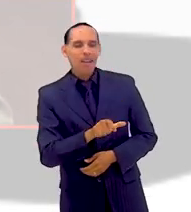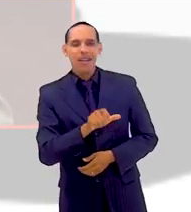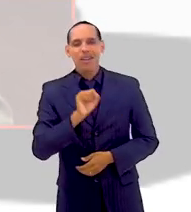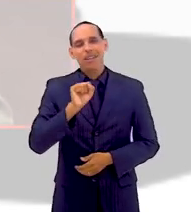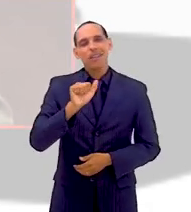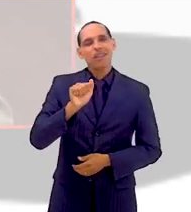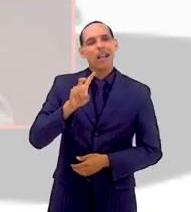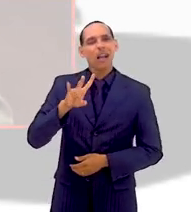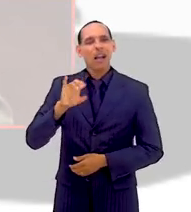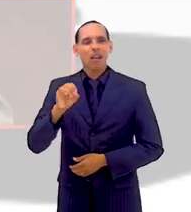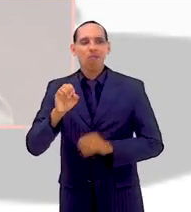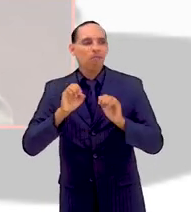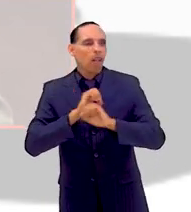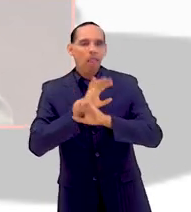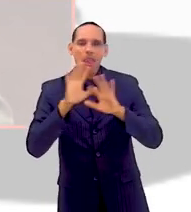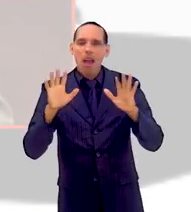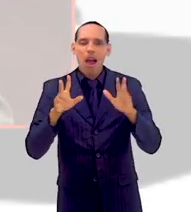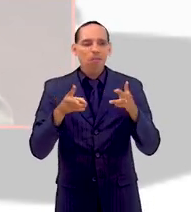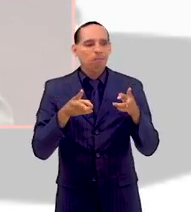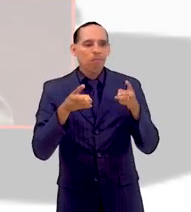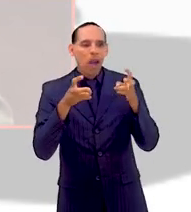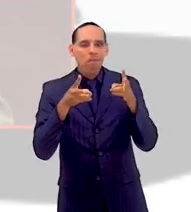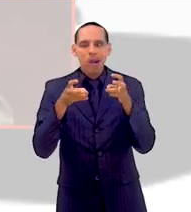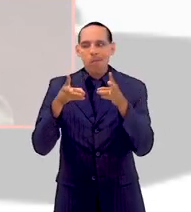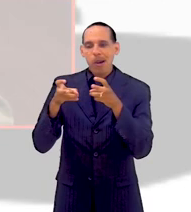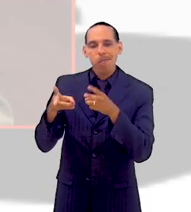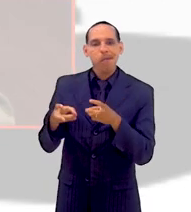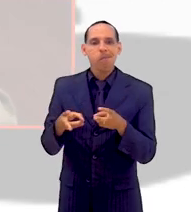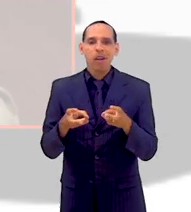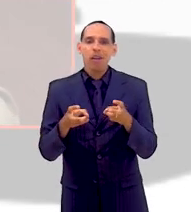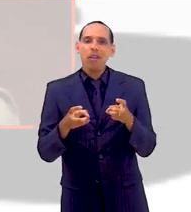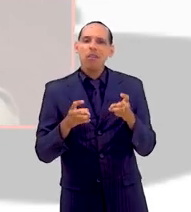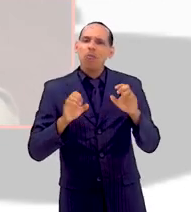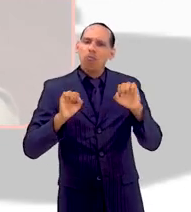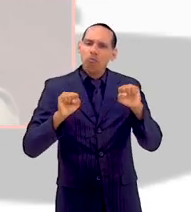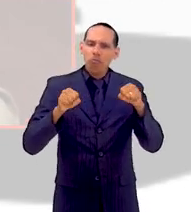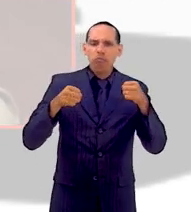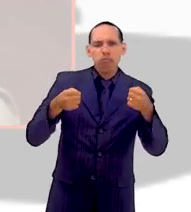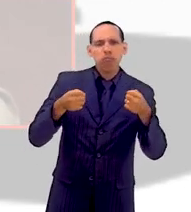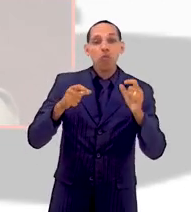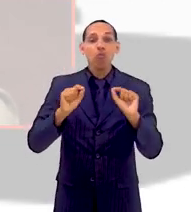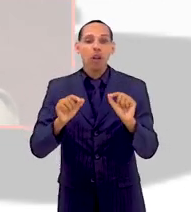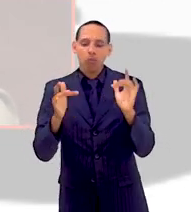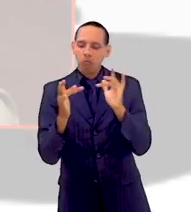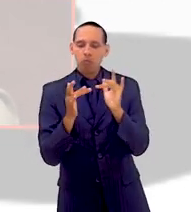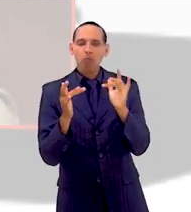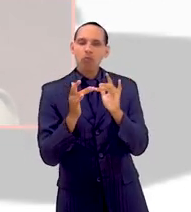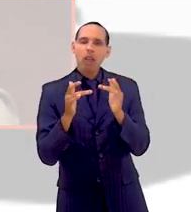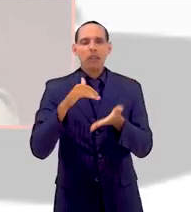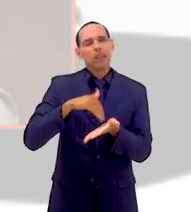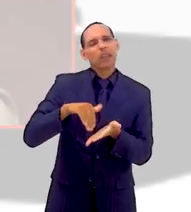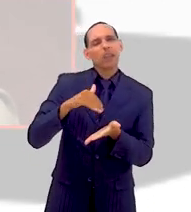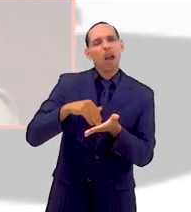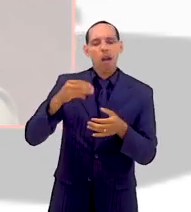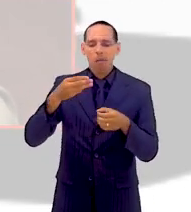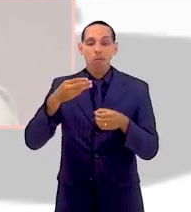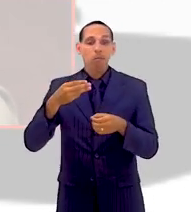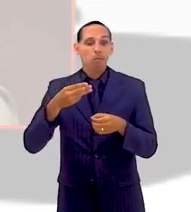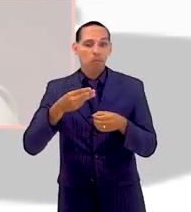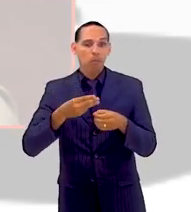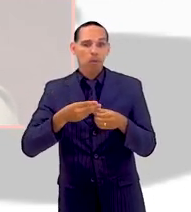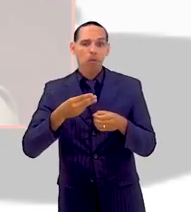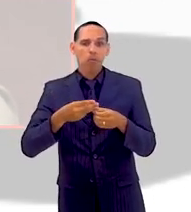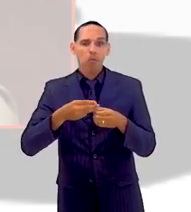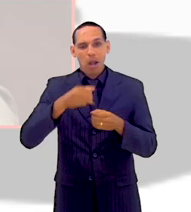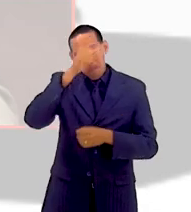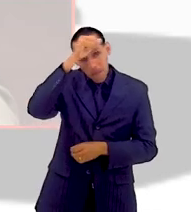uma clareza, de uma percepção e de um empenho em fazer uma profusão de contatos com prefeituras e secretarias do interior, que